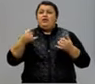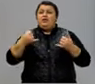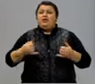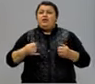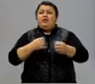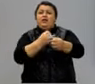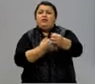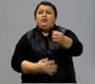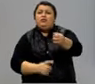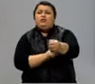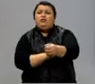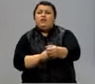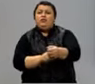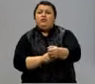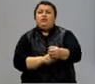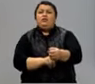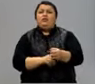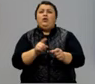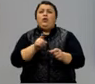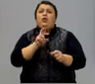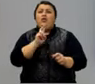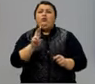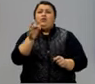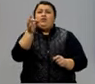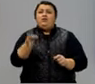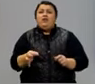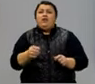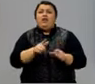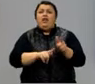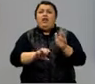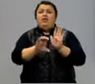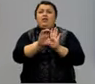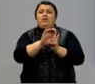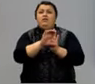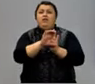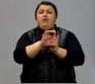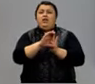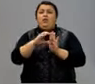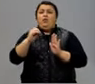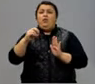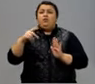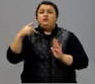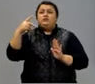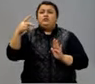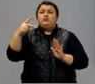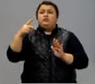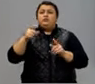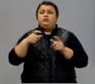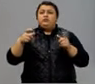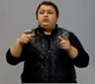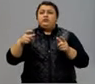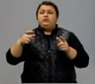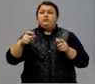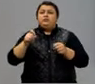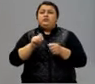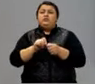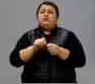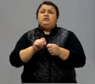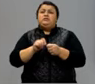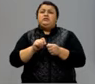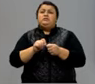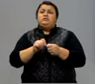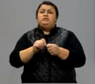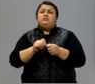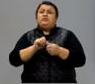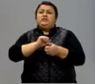energia, então, tão importante, né, para os atletas gastarem lá na hora do esporte, né, na hora que está